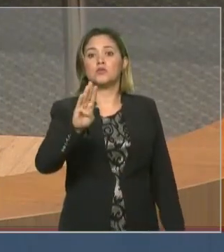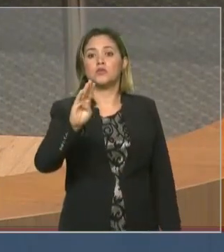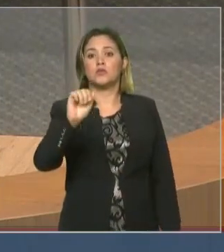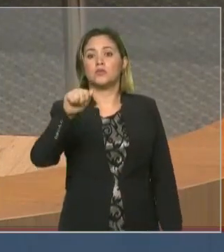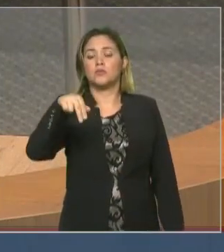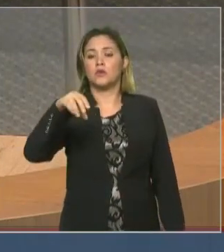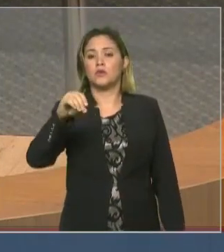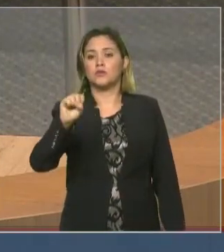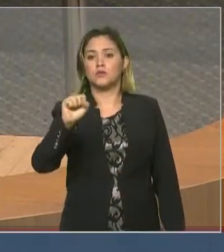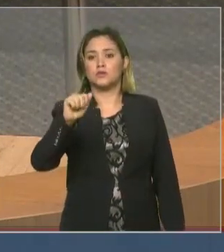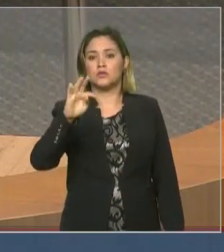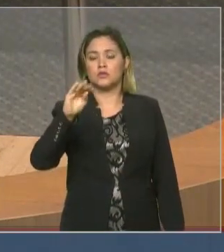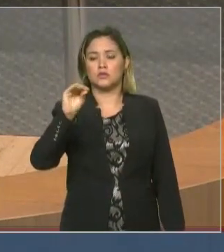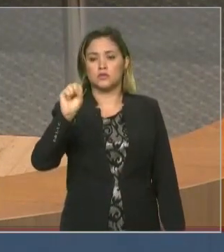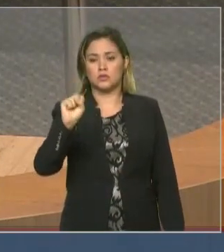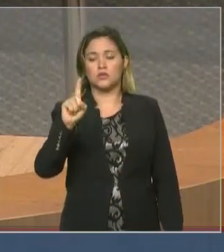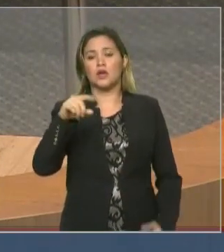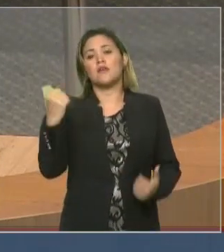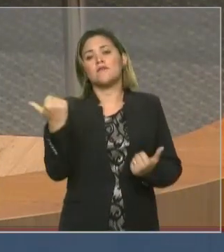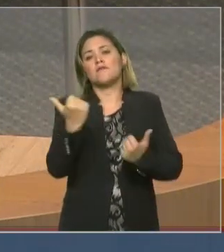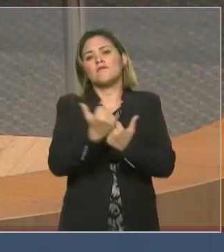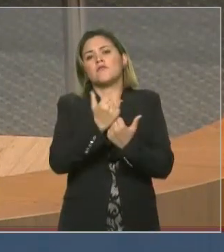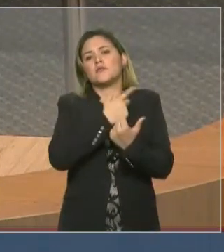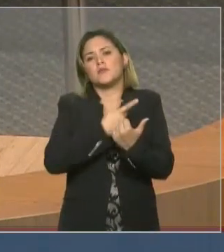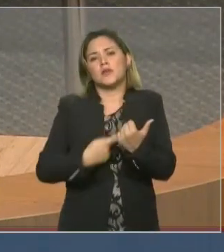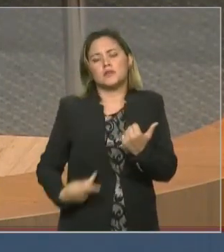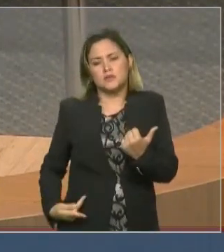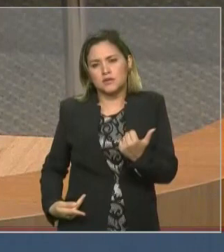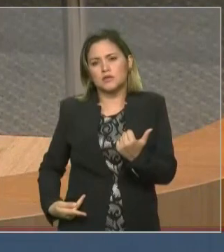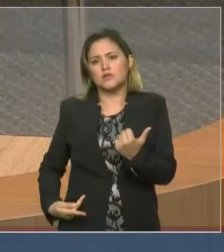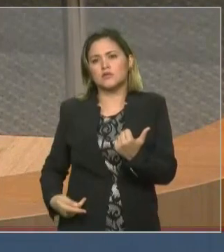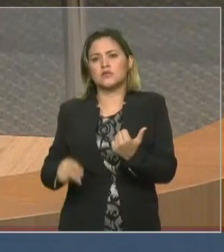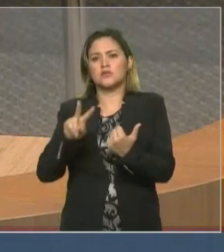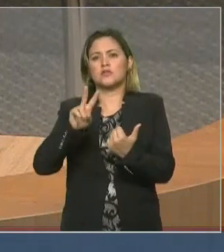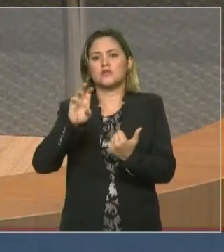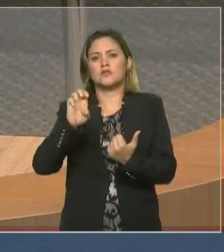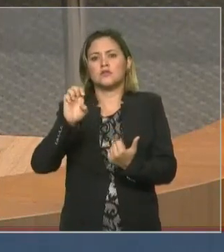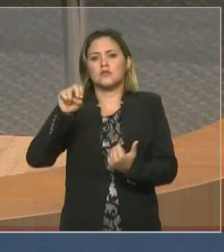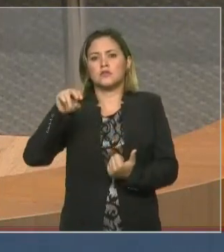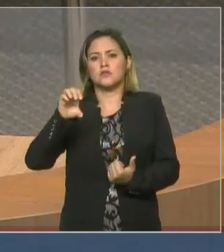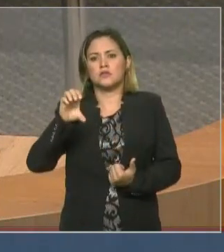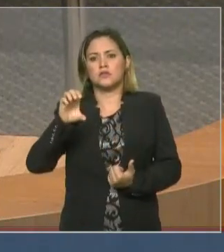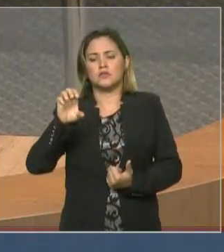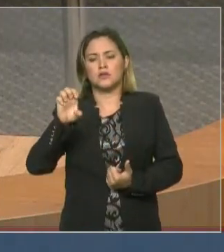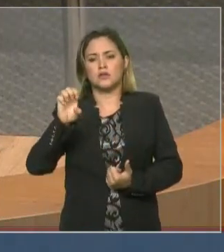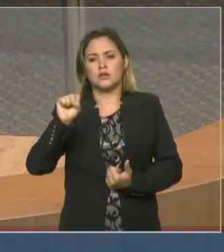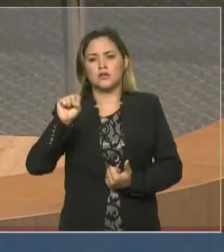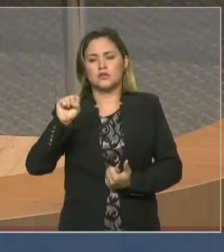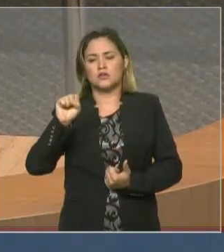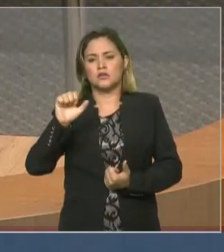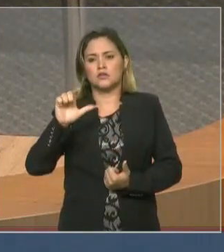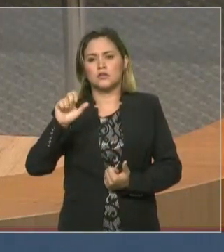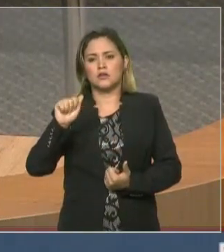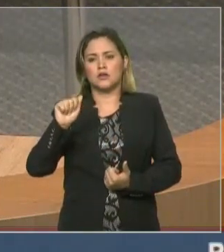da República, assumiu a presidência da República no tempo de Venceslau Braz por mais de um dia. 4.